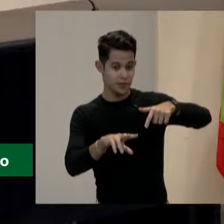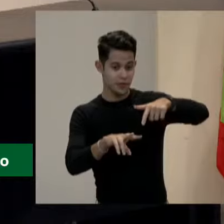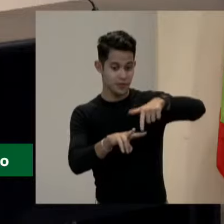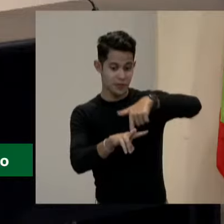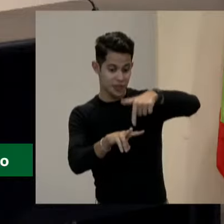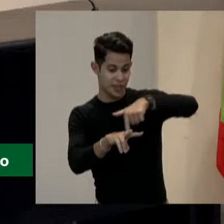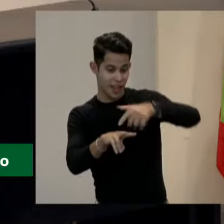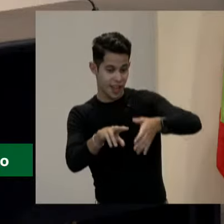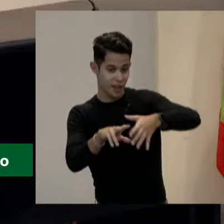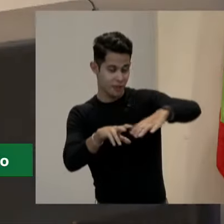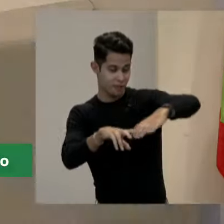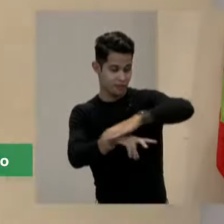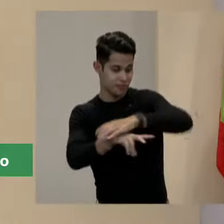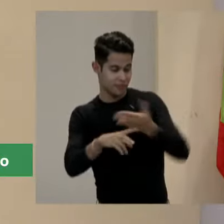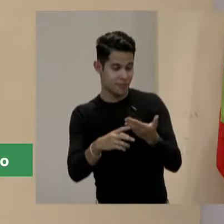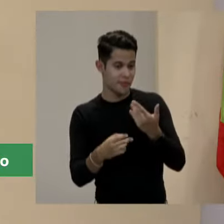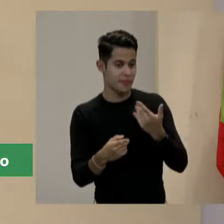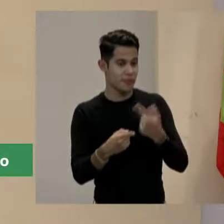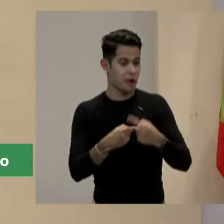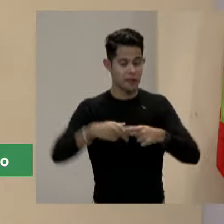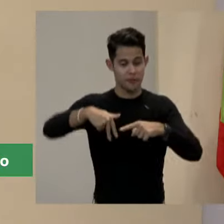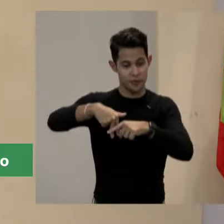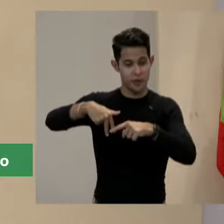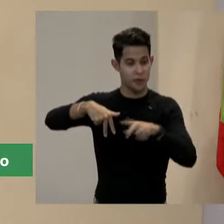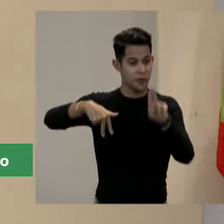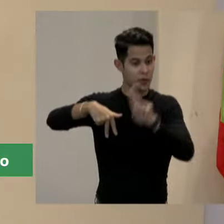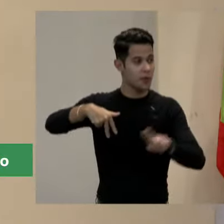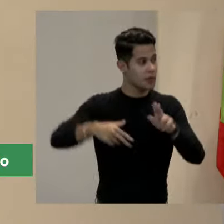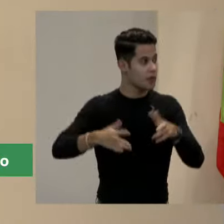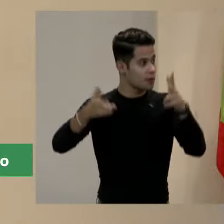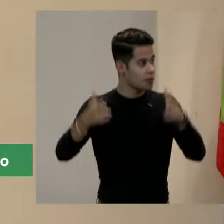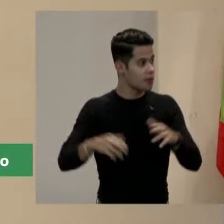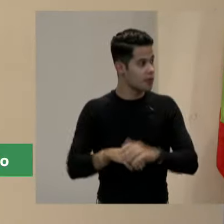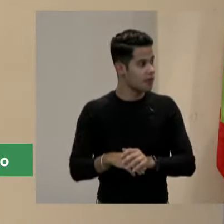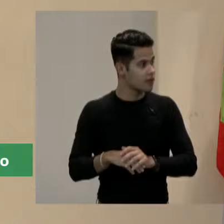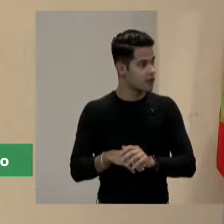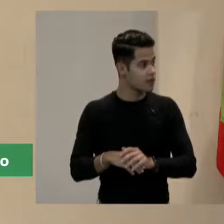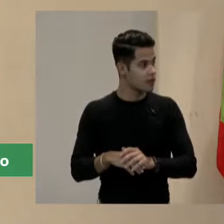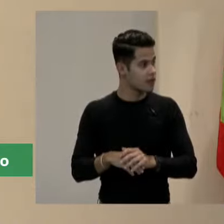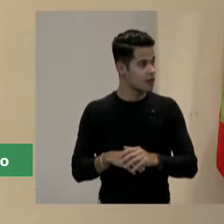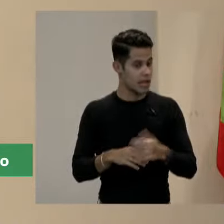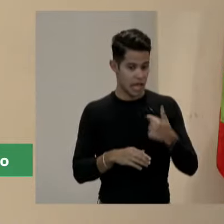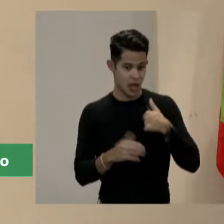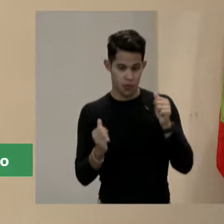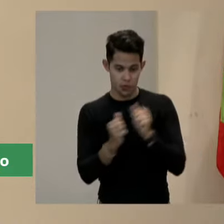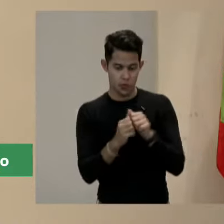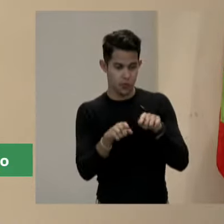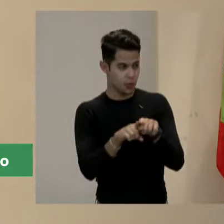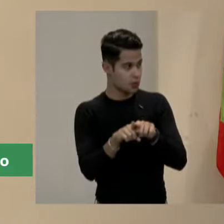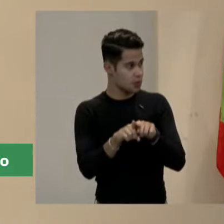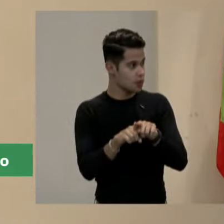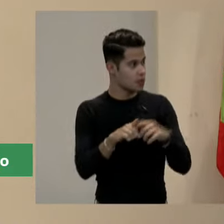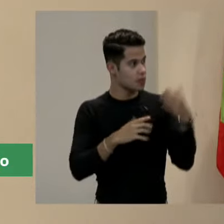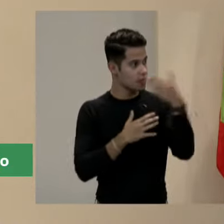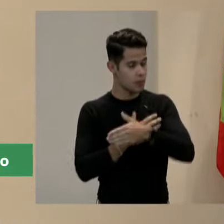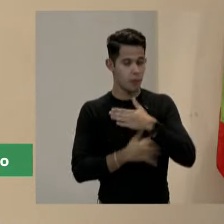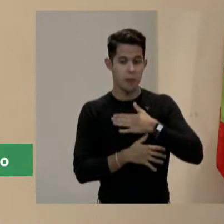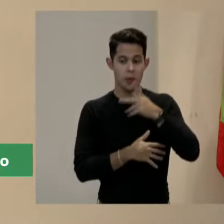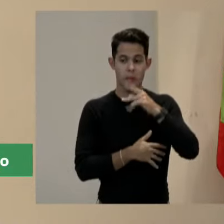sempre. E ela, vamos, vamos. Arrumamos. Subimos no carro de boi, meus irmãos e eu. E meu pai e minha mãe a